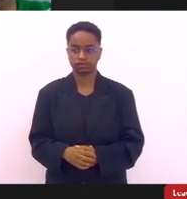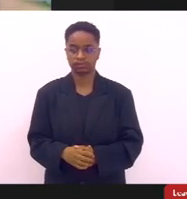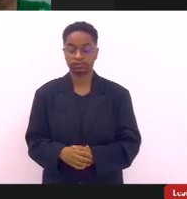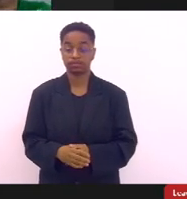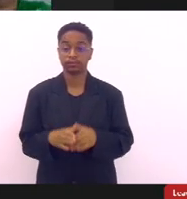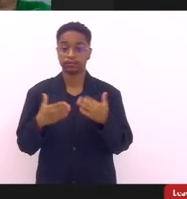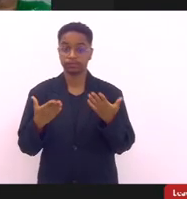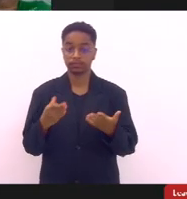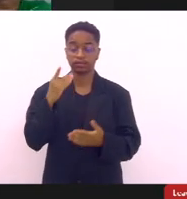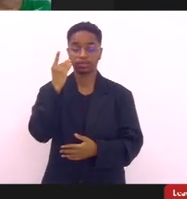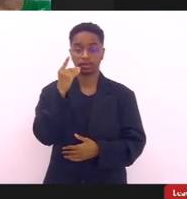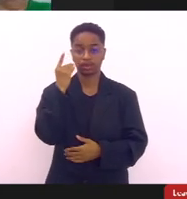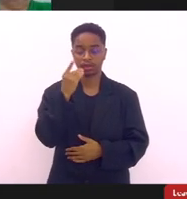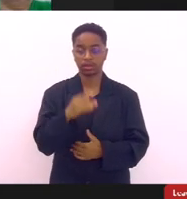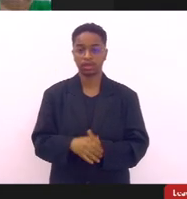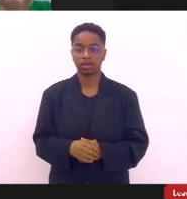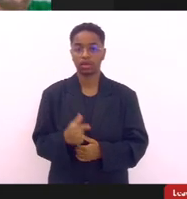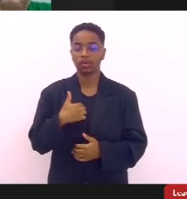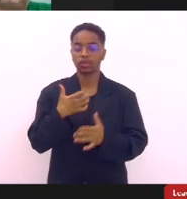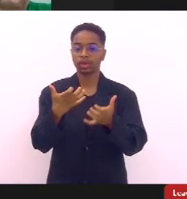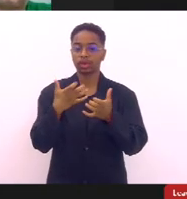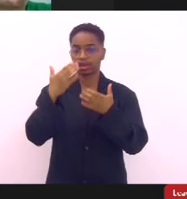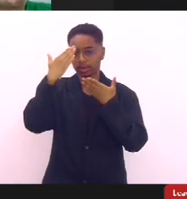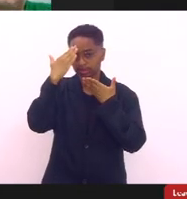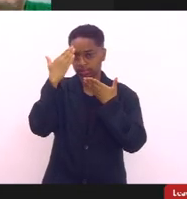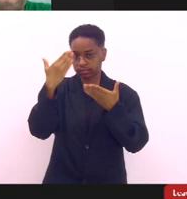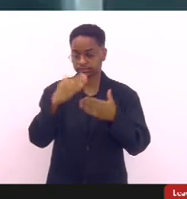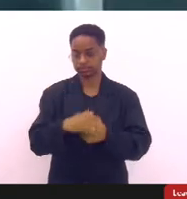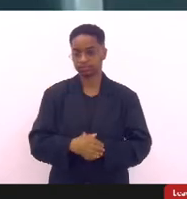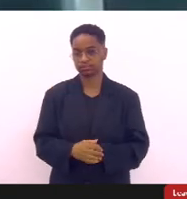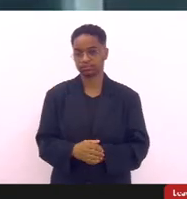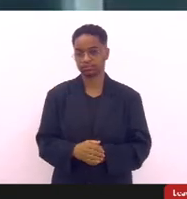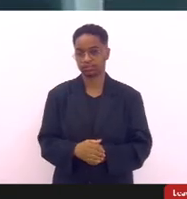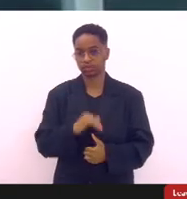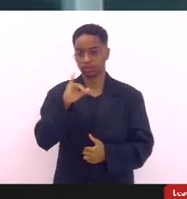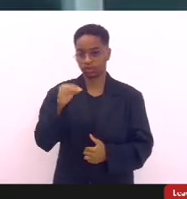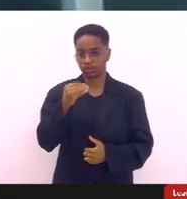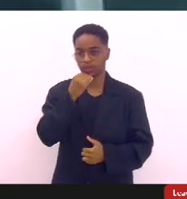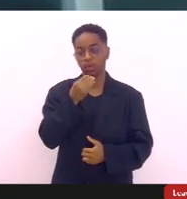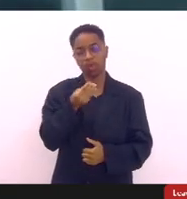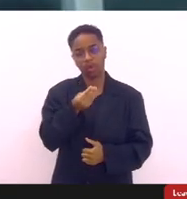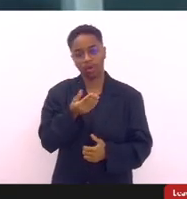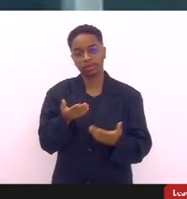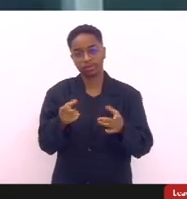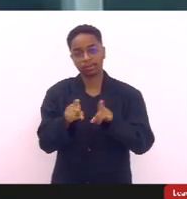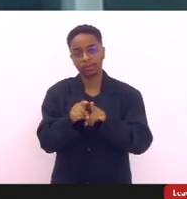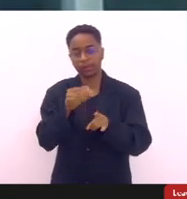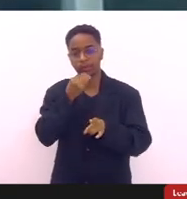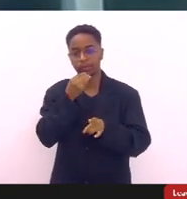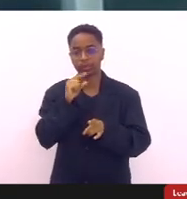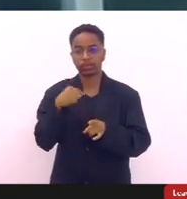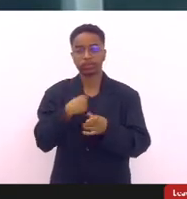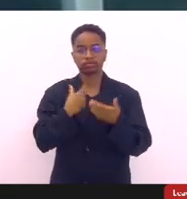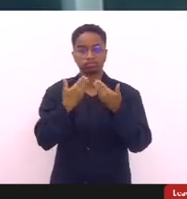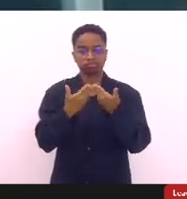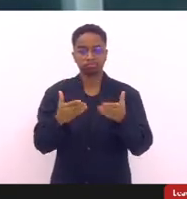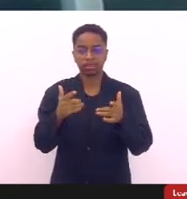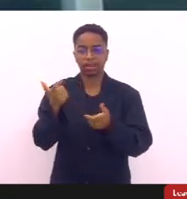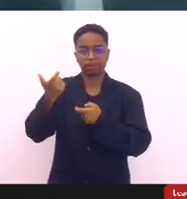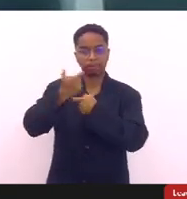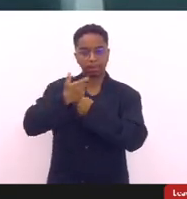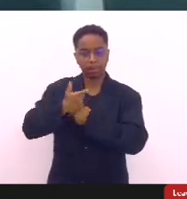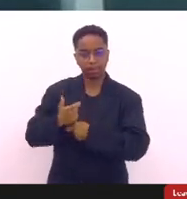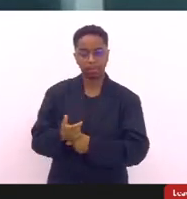Deputado, é só agradecer a oportunidade. Obviamente, a gente está aberto tanto às críticas,